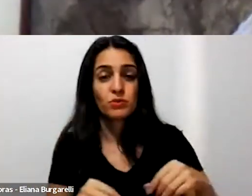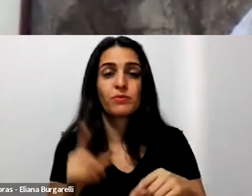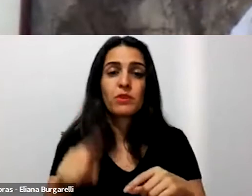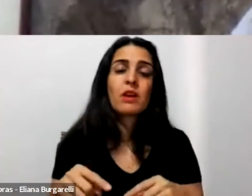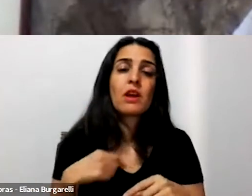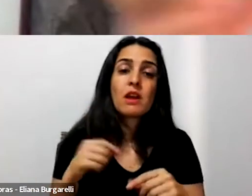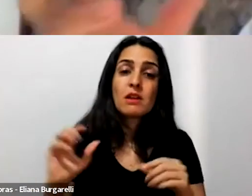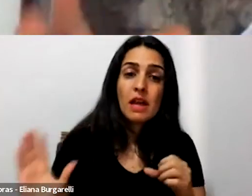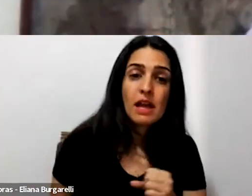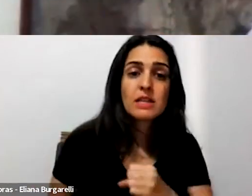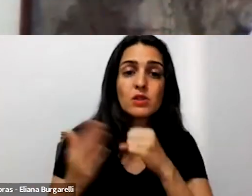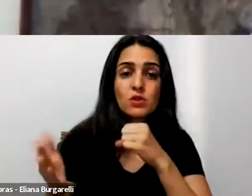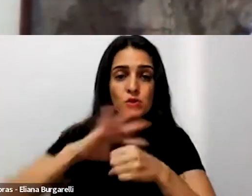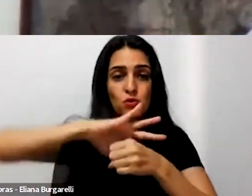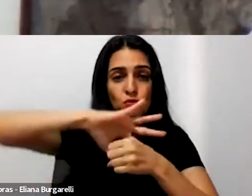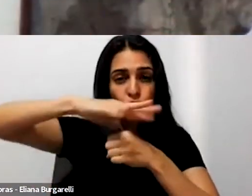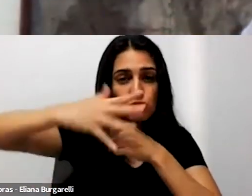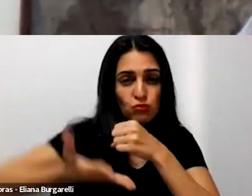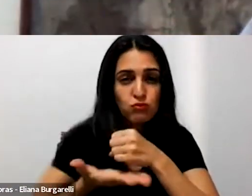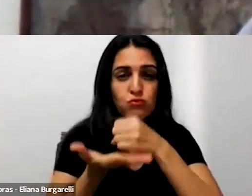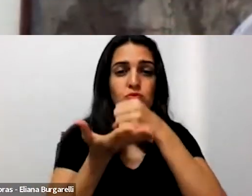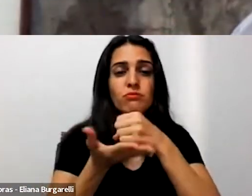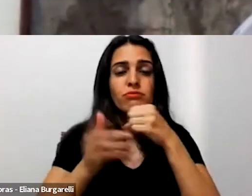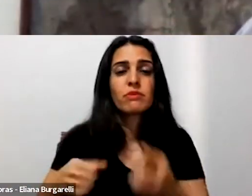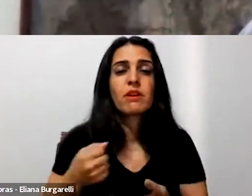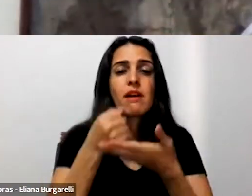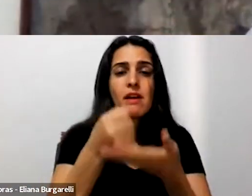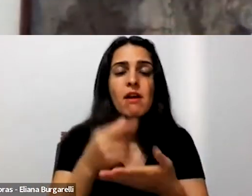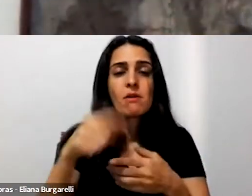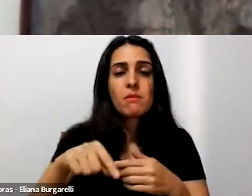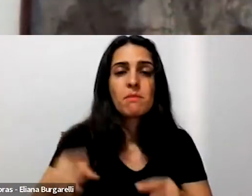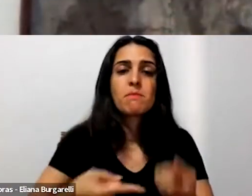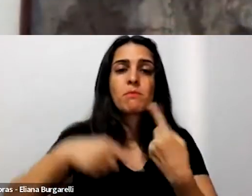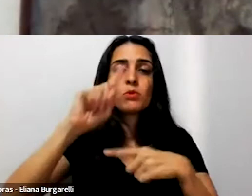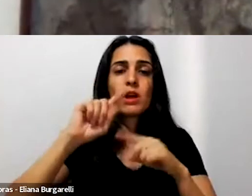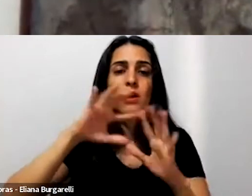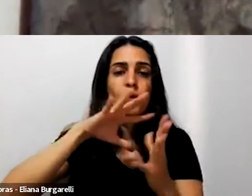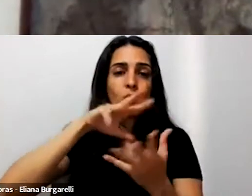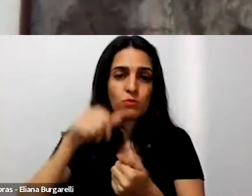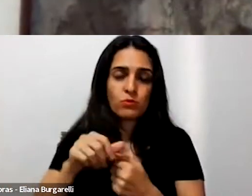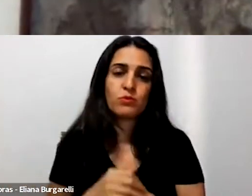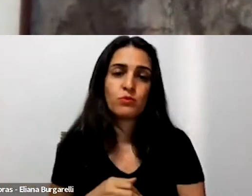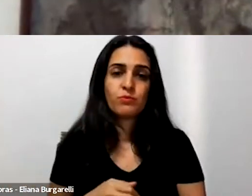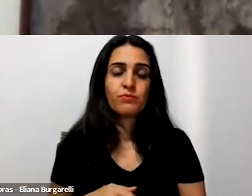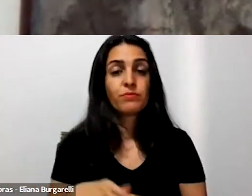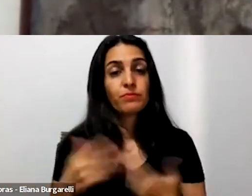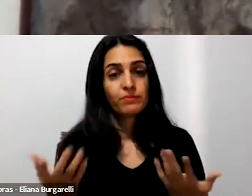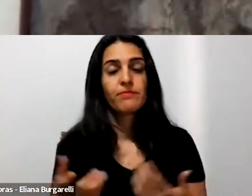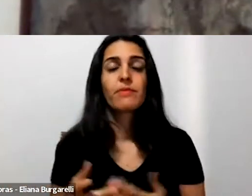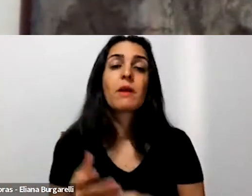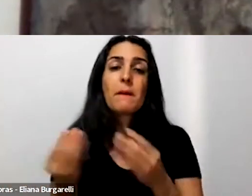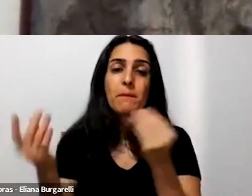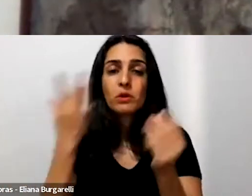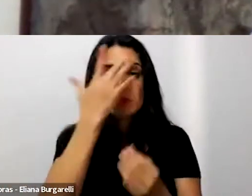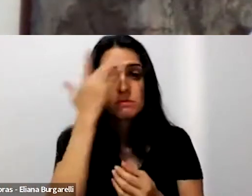vida. Isso significa mudar esse mundo, mudar essa leitura política, que não é trivial de ser mudada, porque, embora muita gente